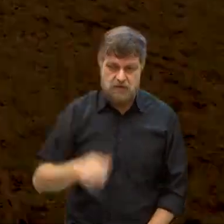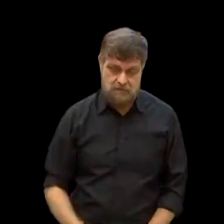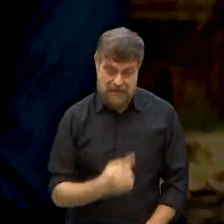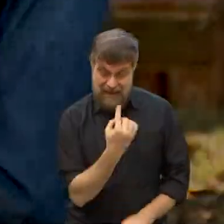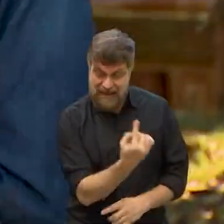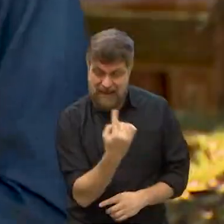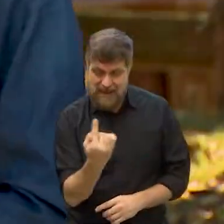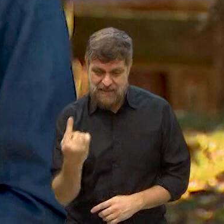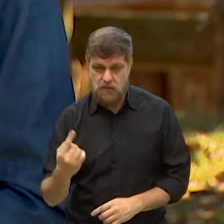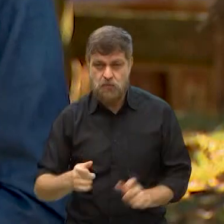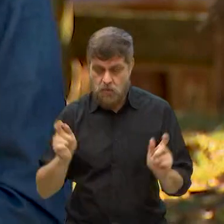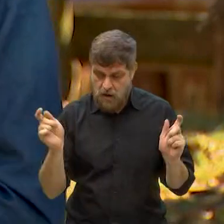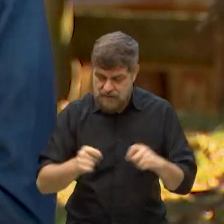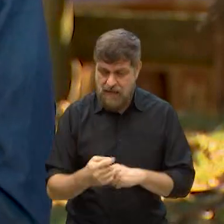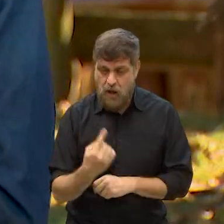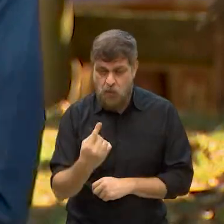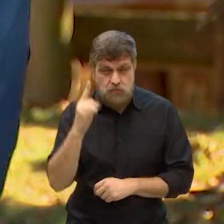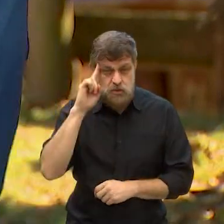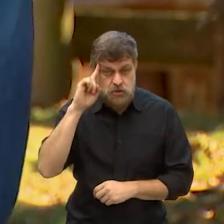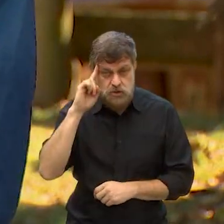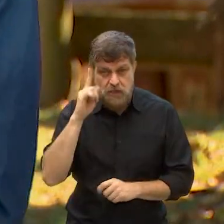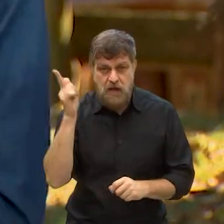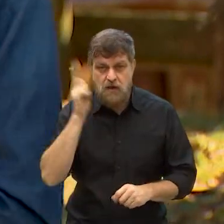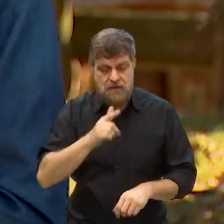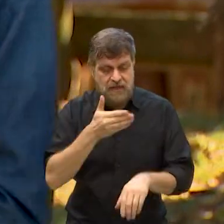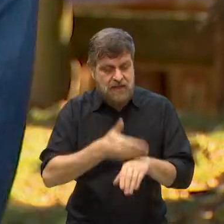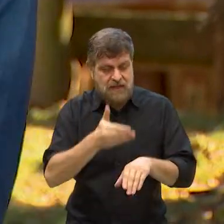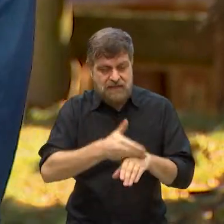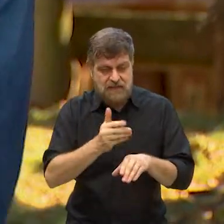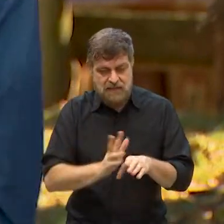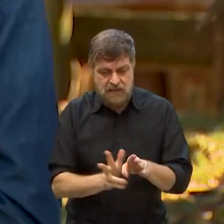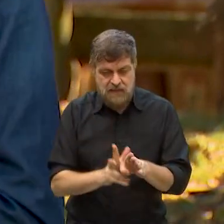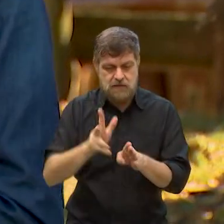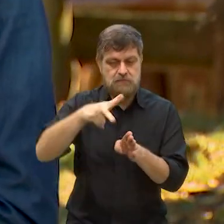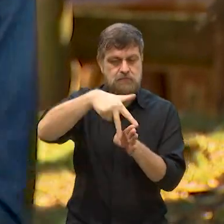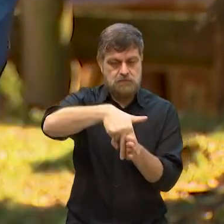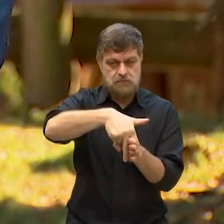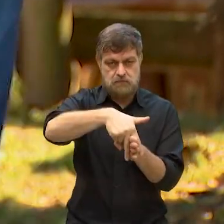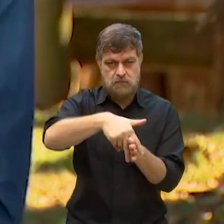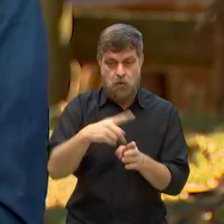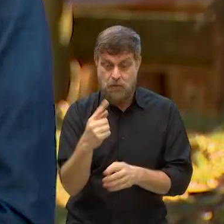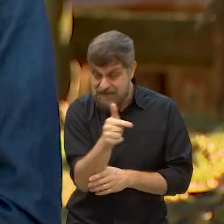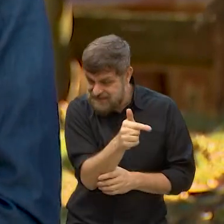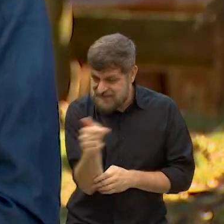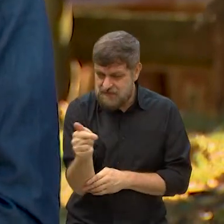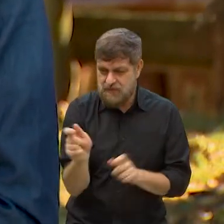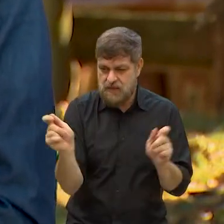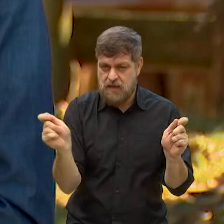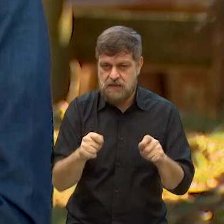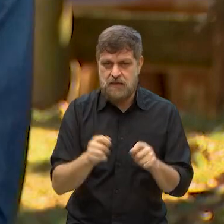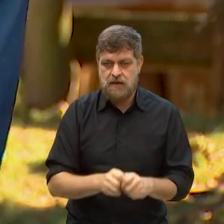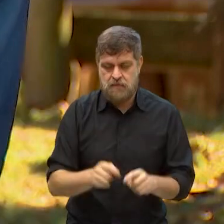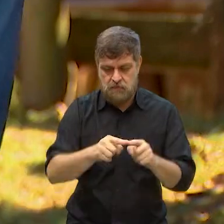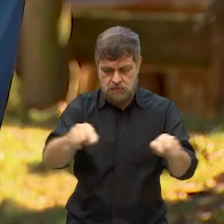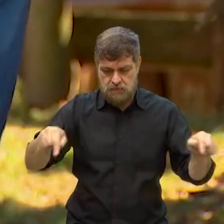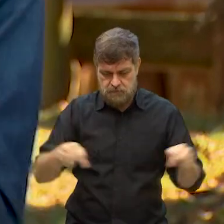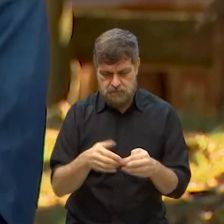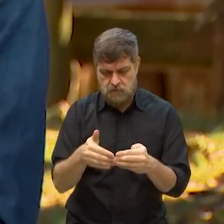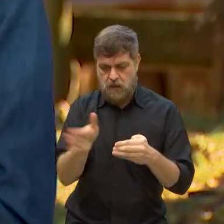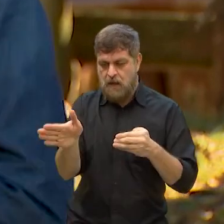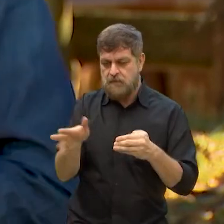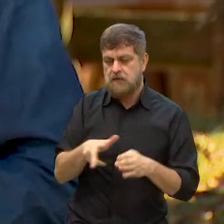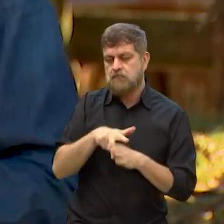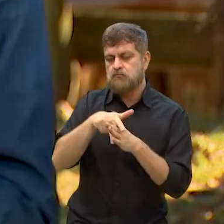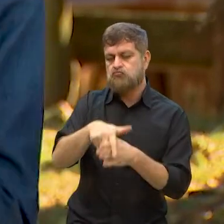depende do animal. Então você consegue fazer, em 1 dia você consegue domar um cavalo e está montando no cavalo. Em 1 semana você